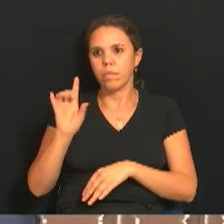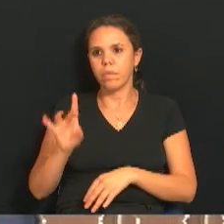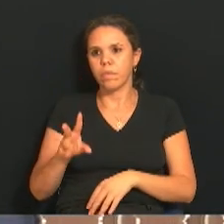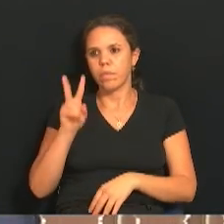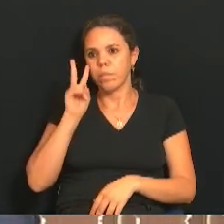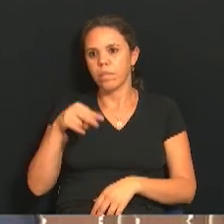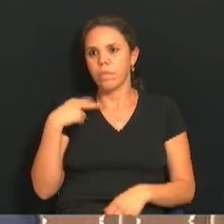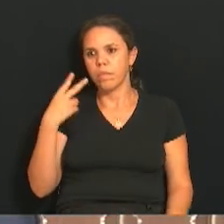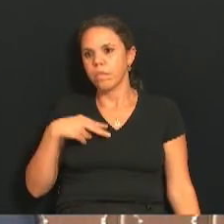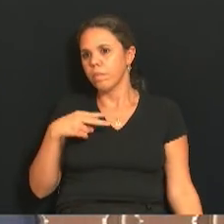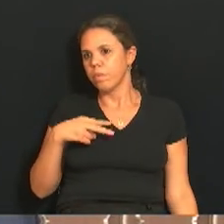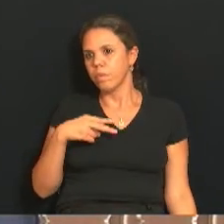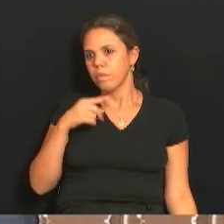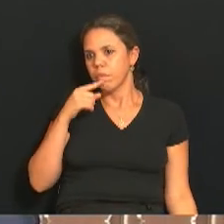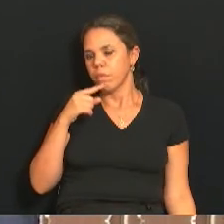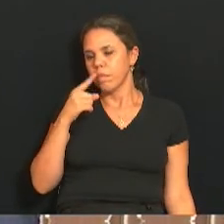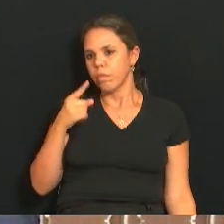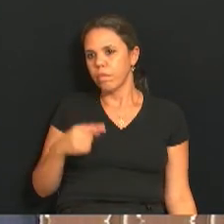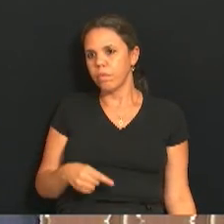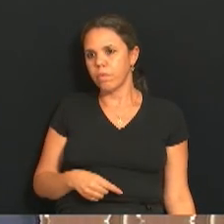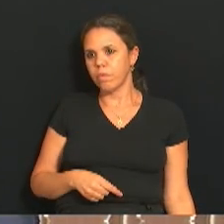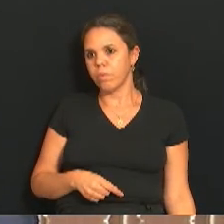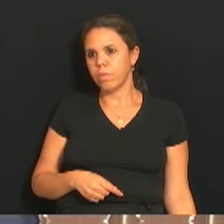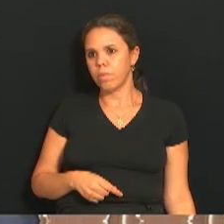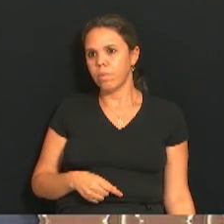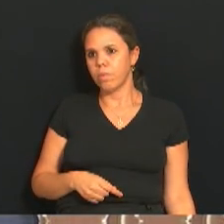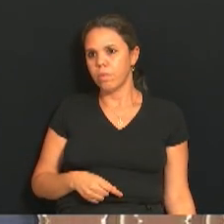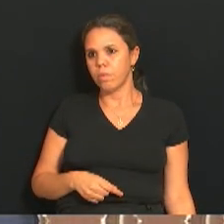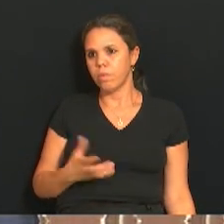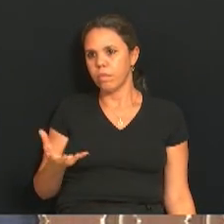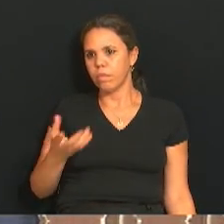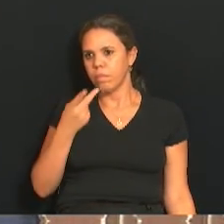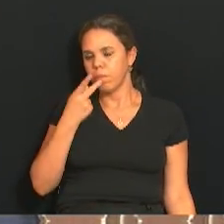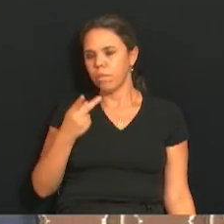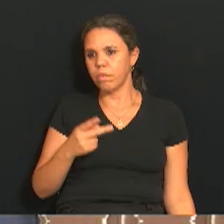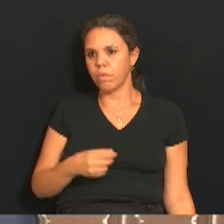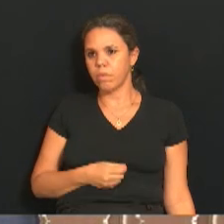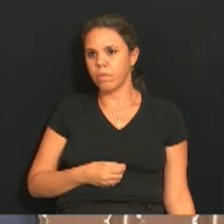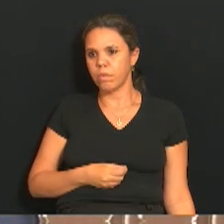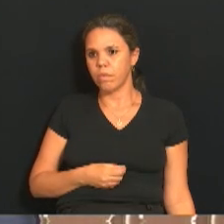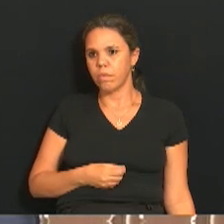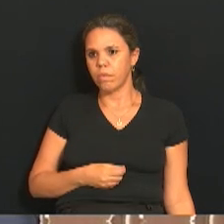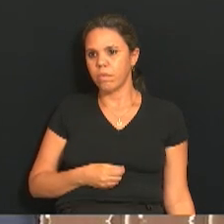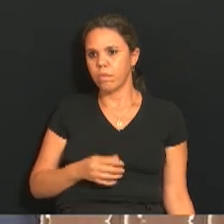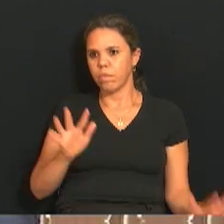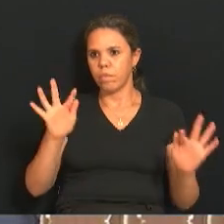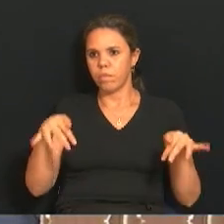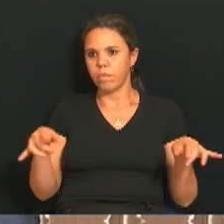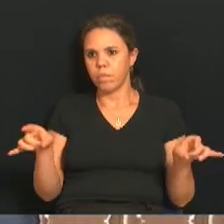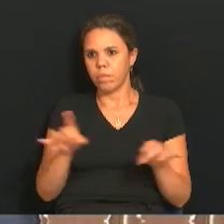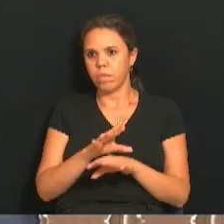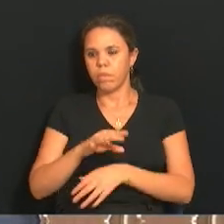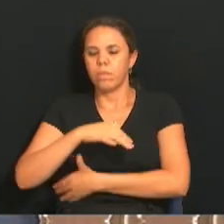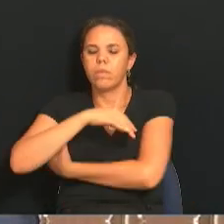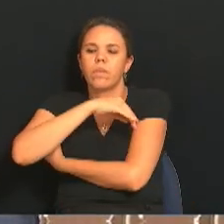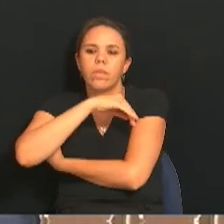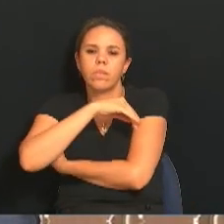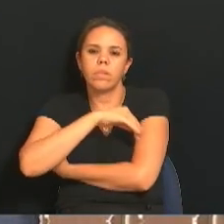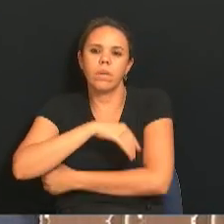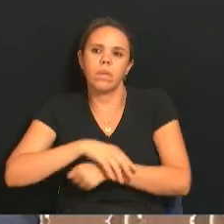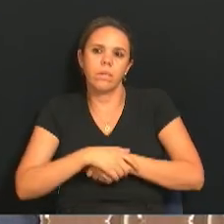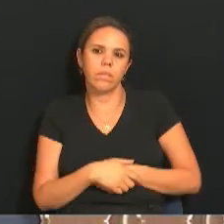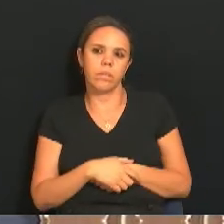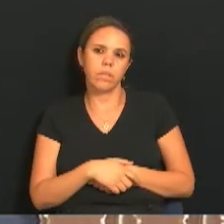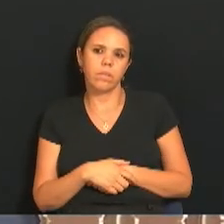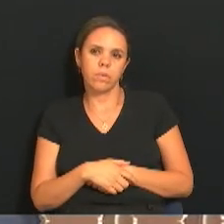vereador Eduardo Magoga se, de repente, o vereador quer falar alguma coisa, ou se não, a gente já vai para finalizar. Vereador,